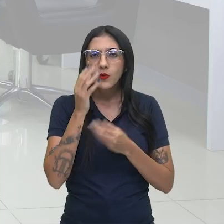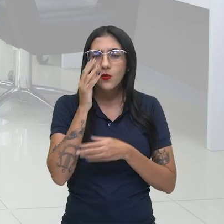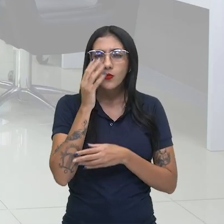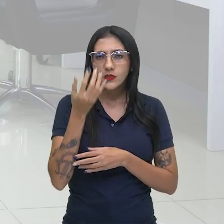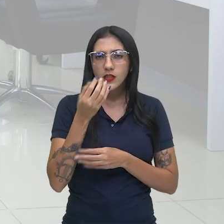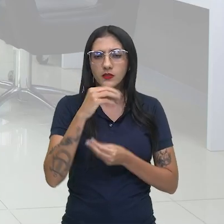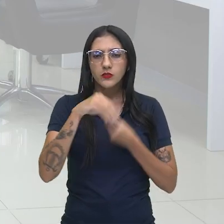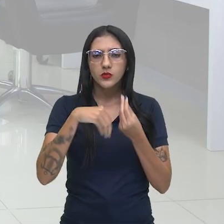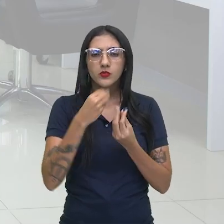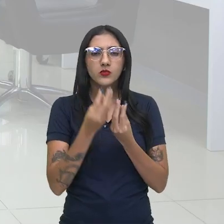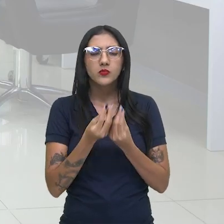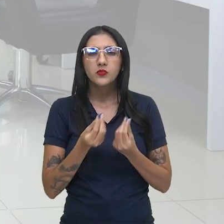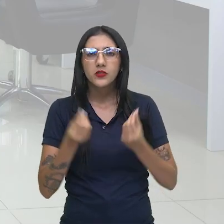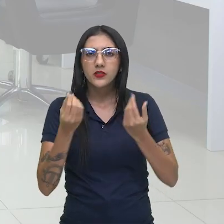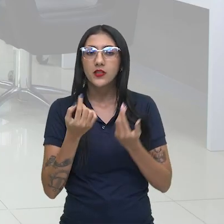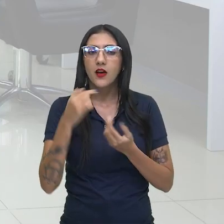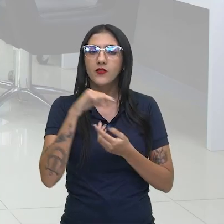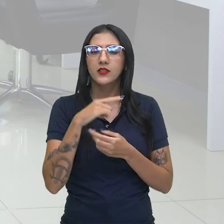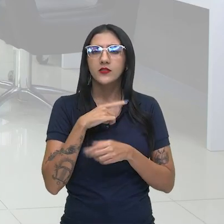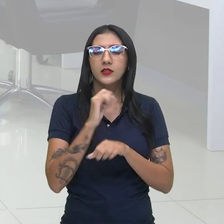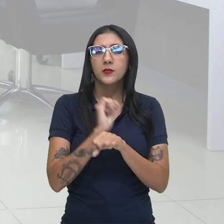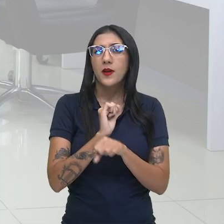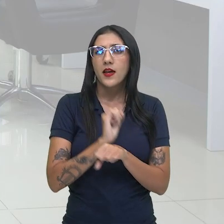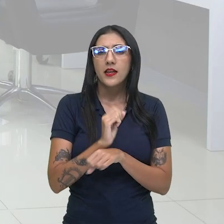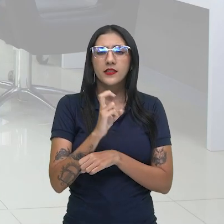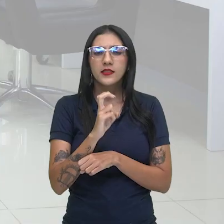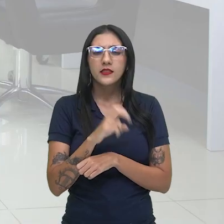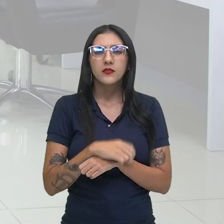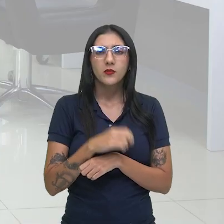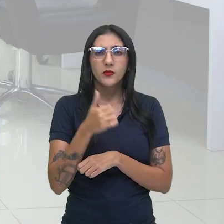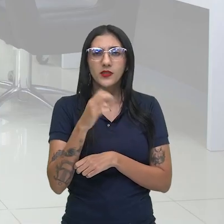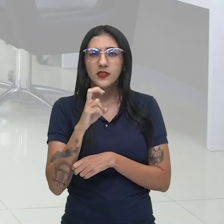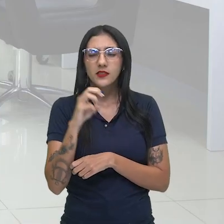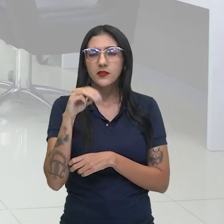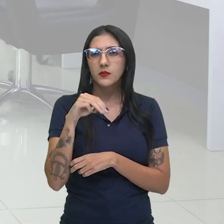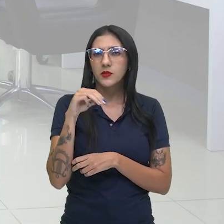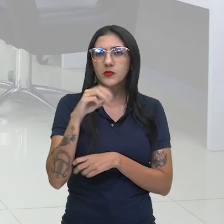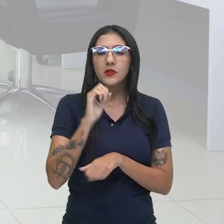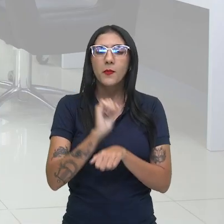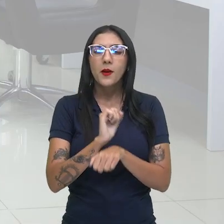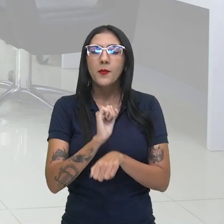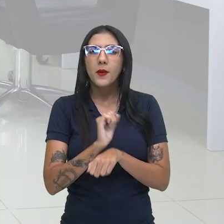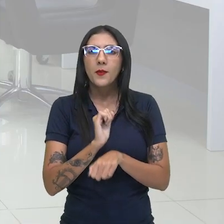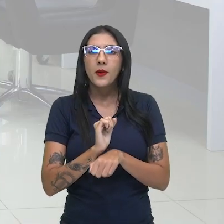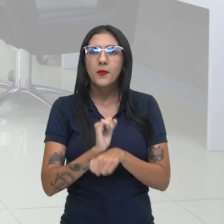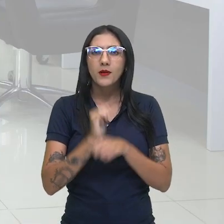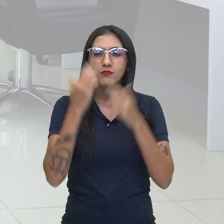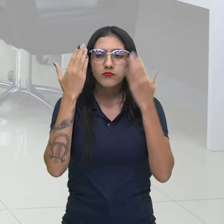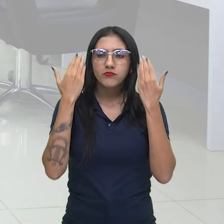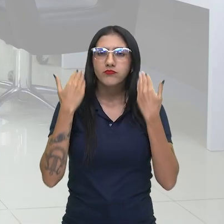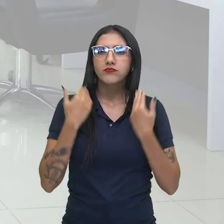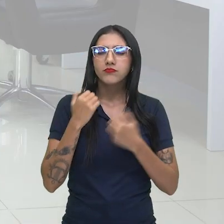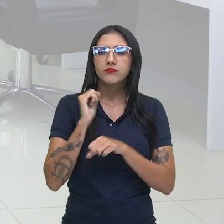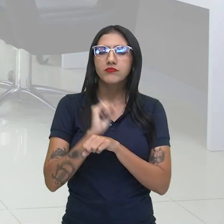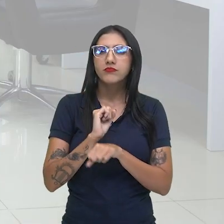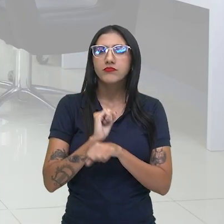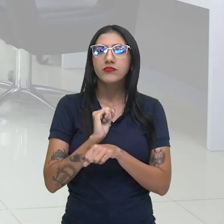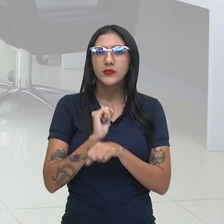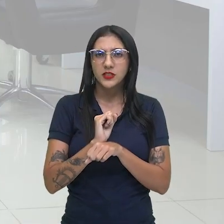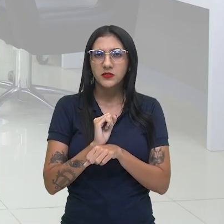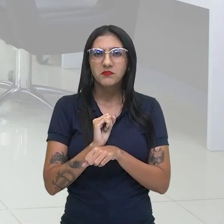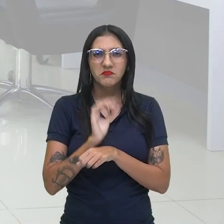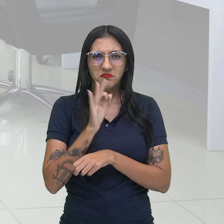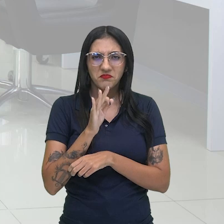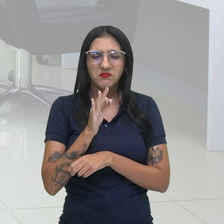ocorrendo. Né? Ele diz assim, você vai ficar aí 5, 15 minutinhos aí, né, para essa tinta pegar no seu cabelo. Não diz